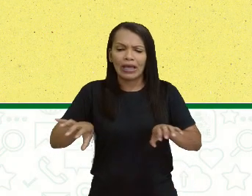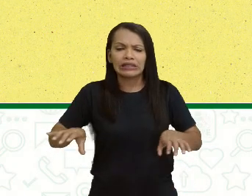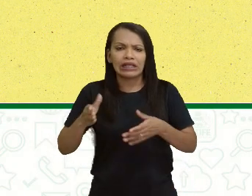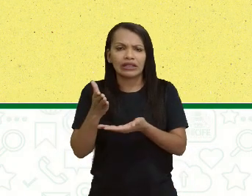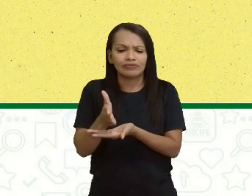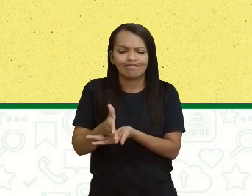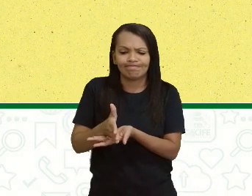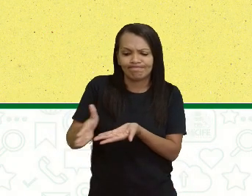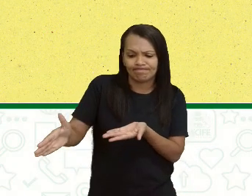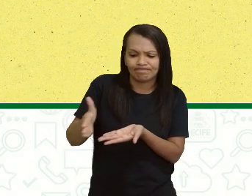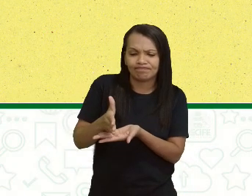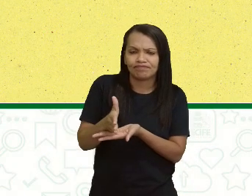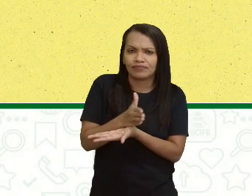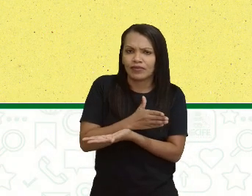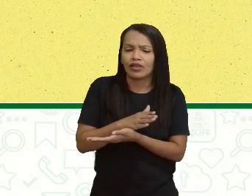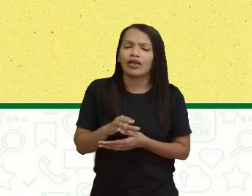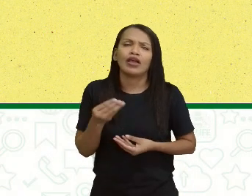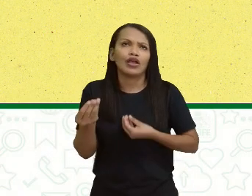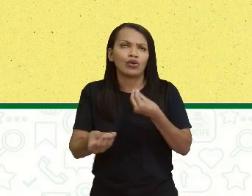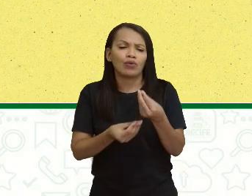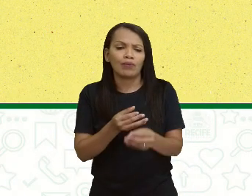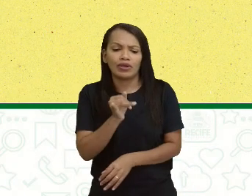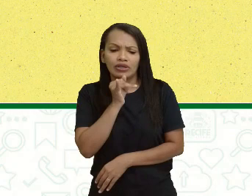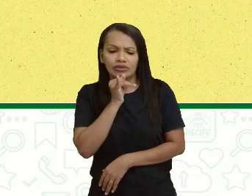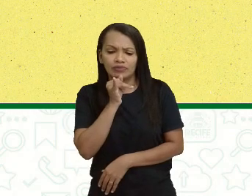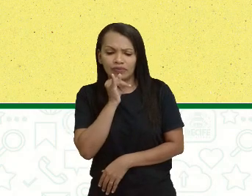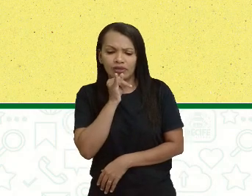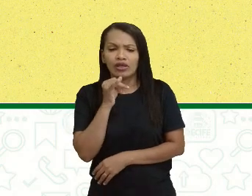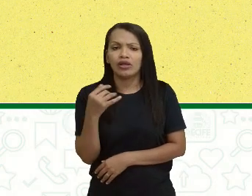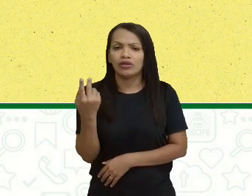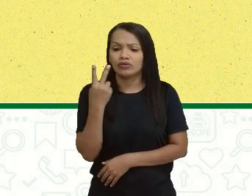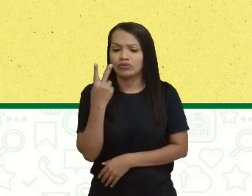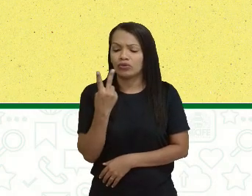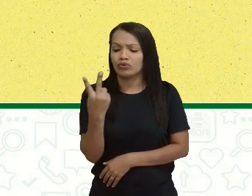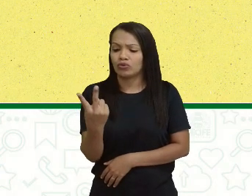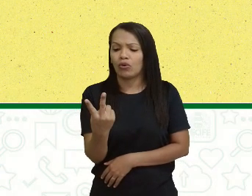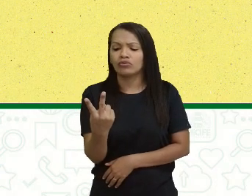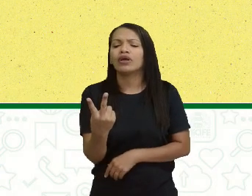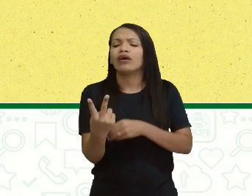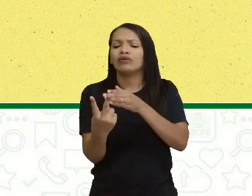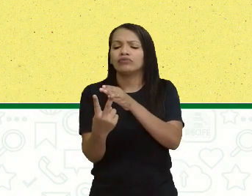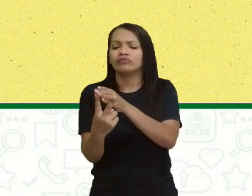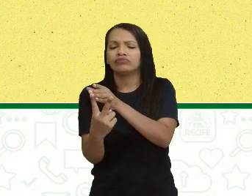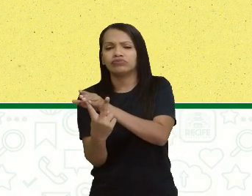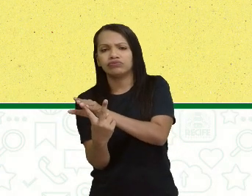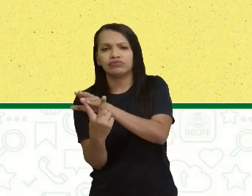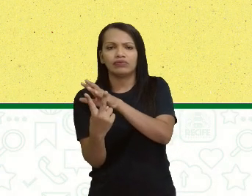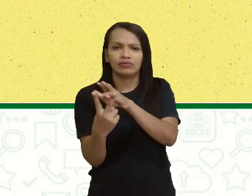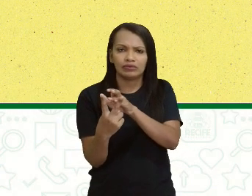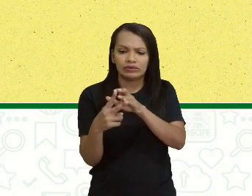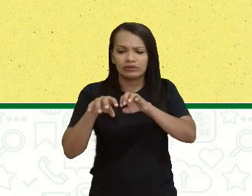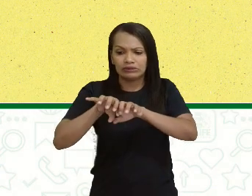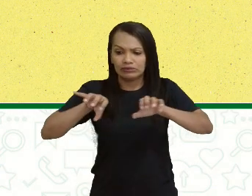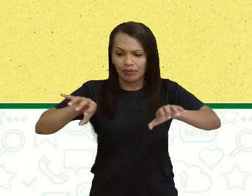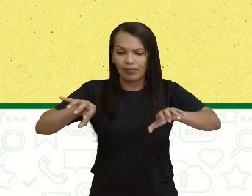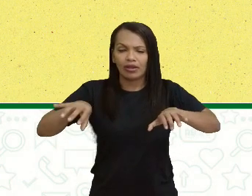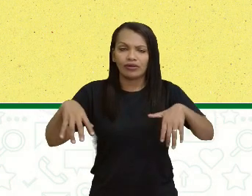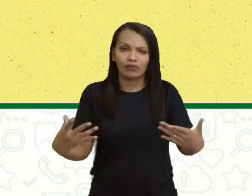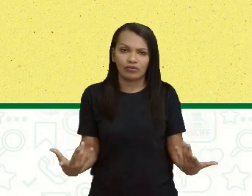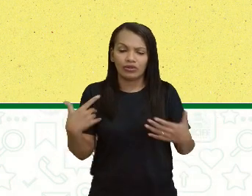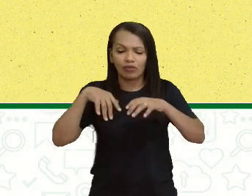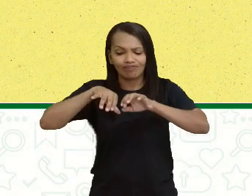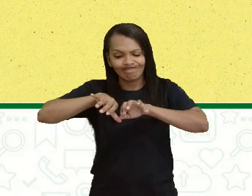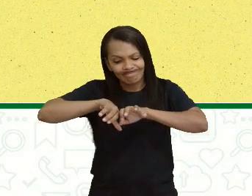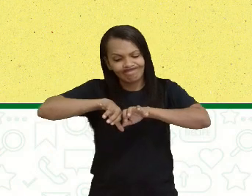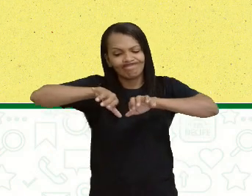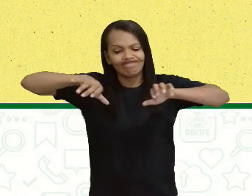É como se eu tivesse 2 partes no todo e eu separasse uma delas. Então, a parte